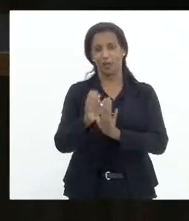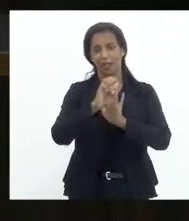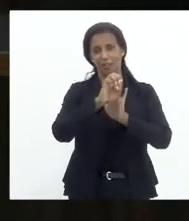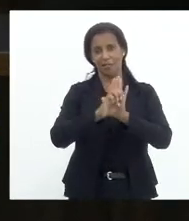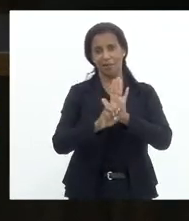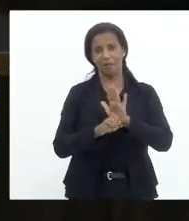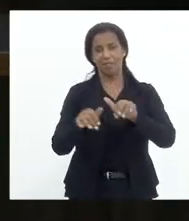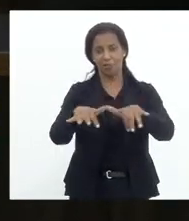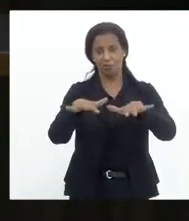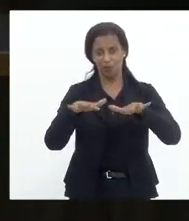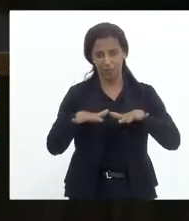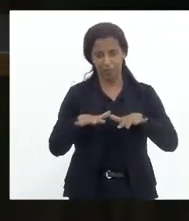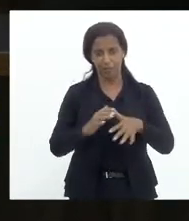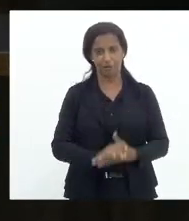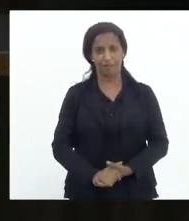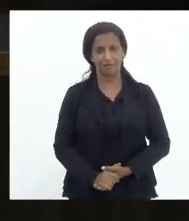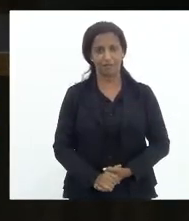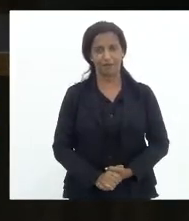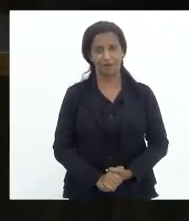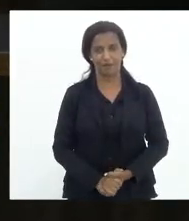emendas de plenário